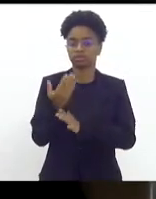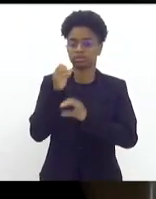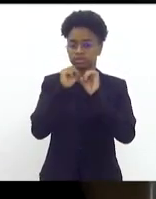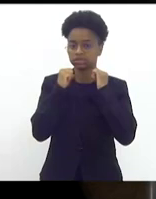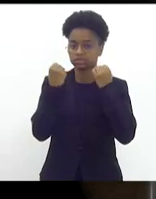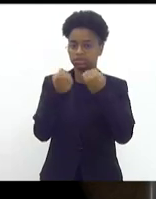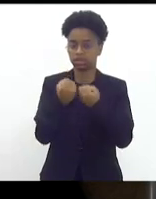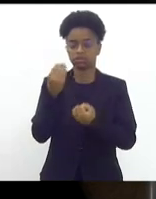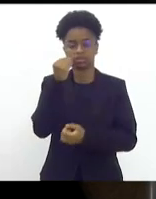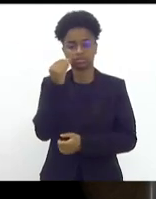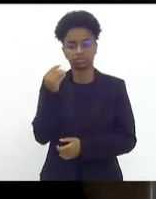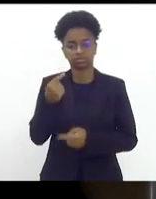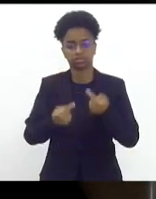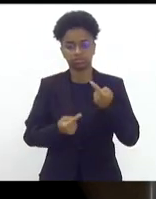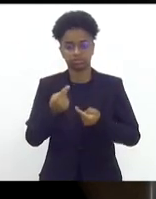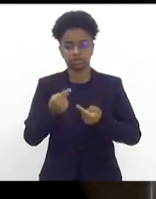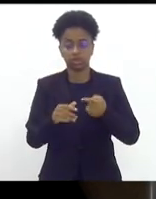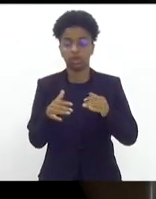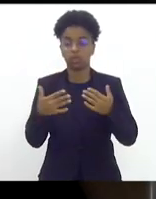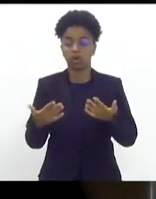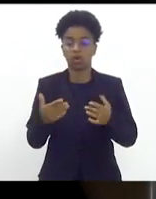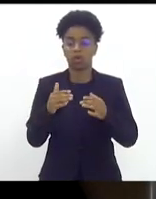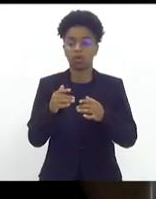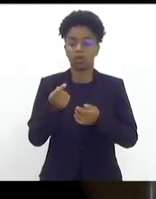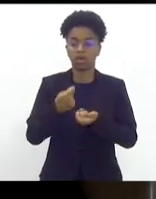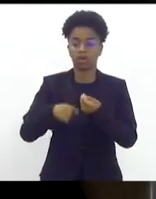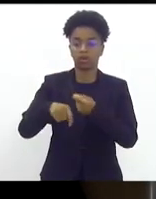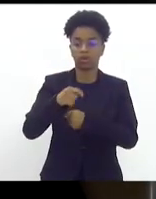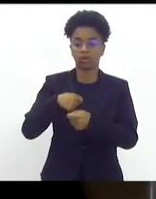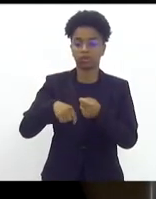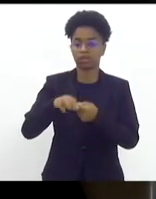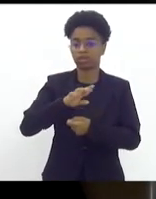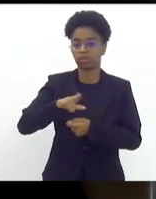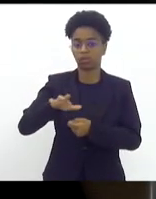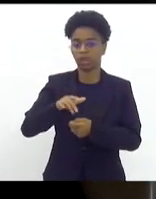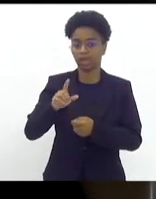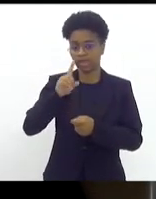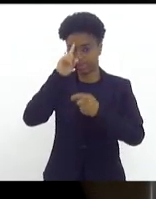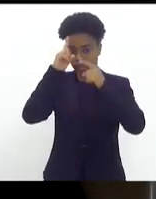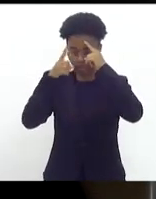discutir qual economia não é criativa.